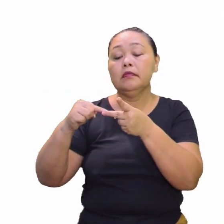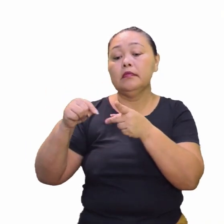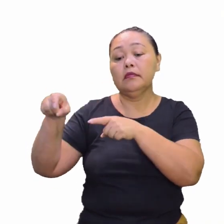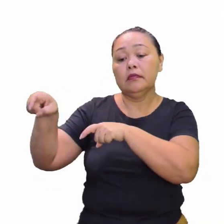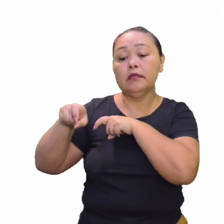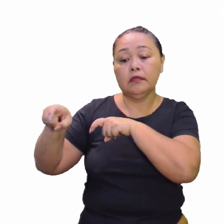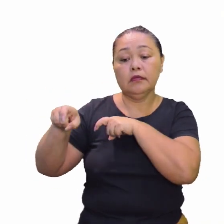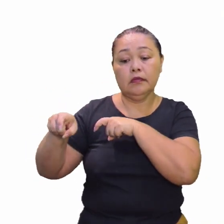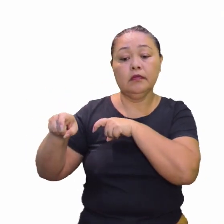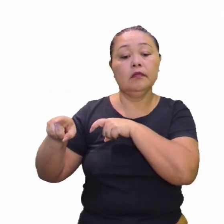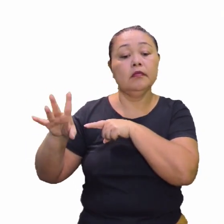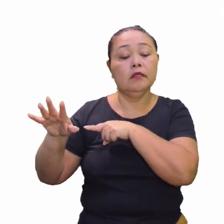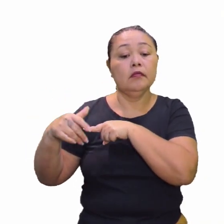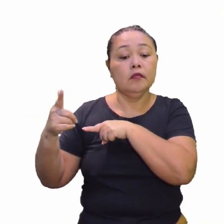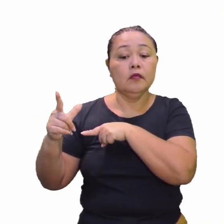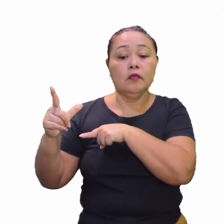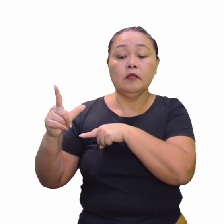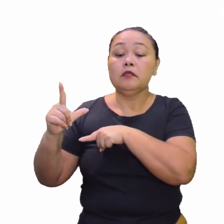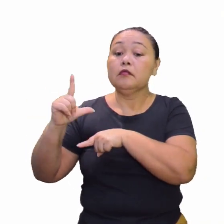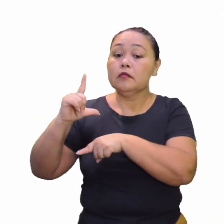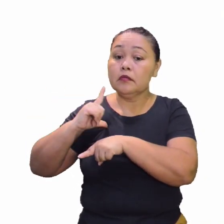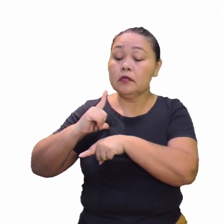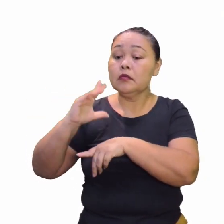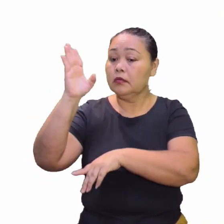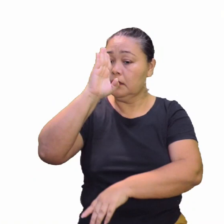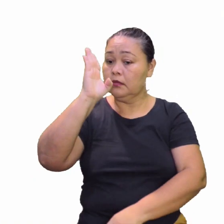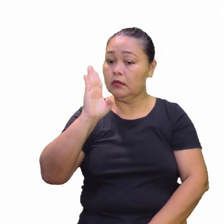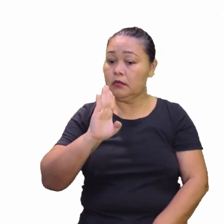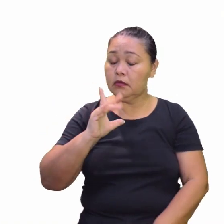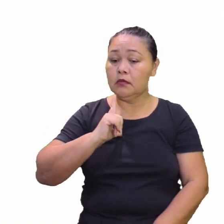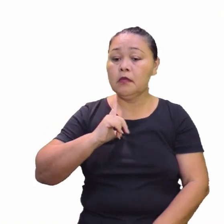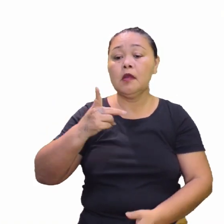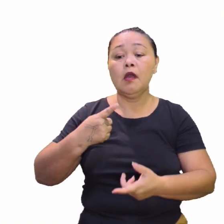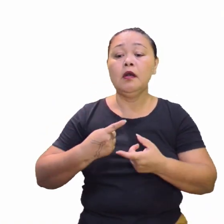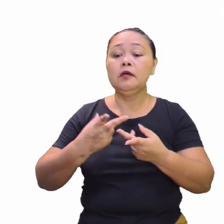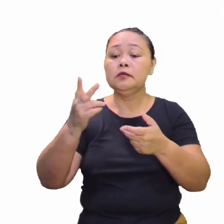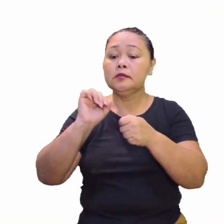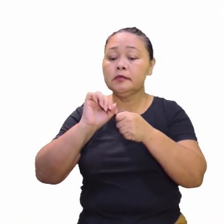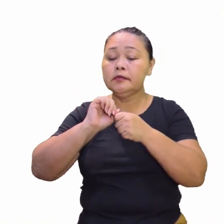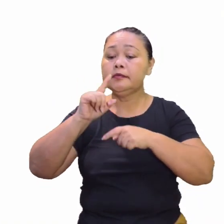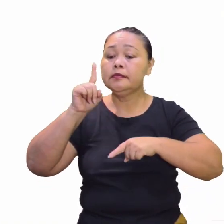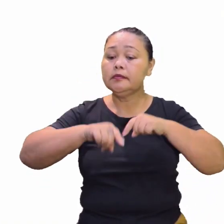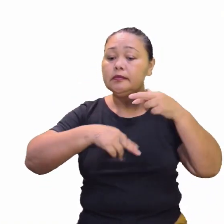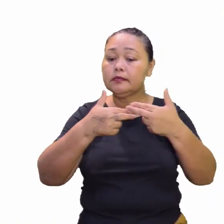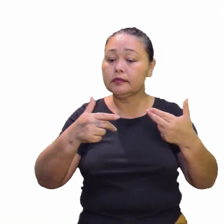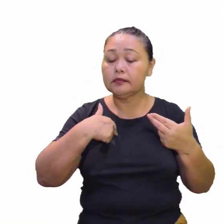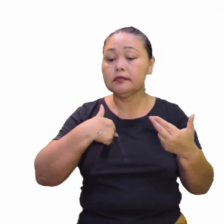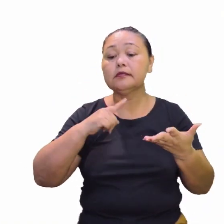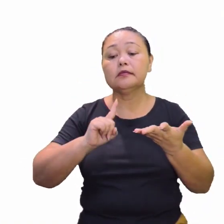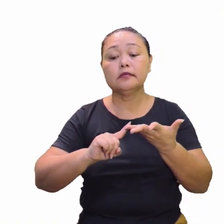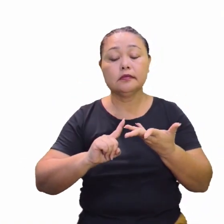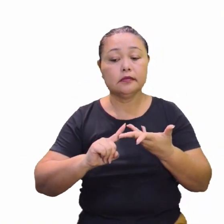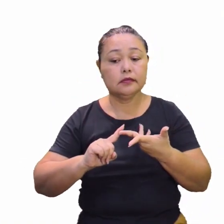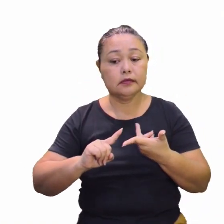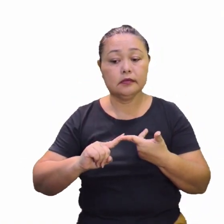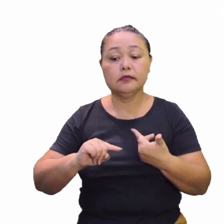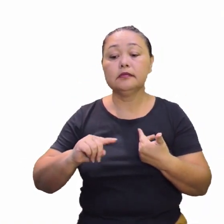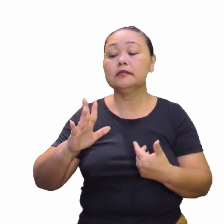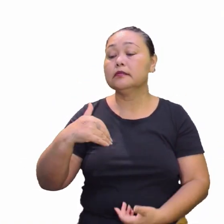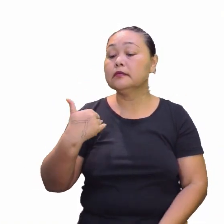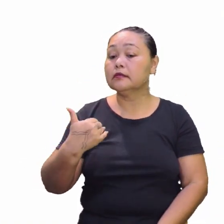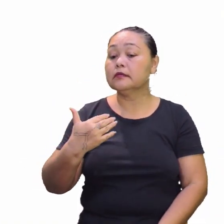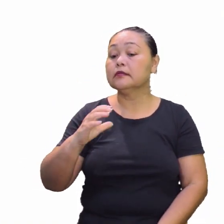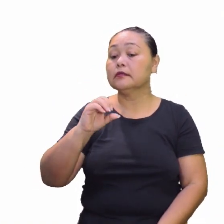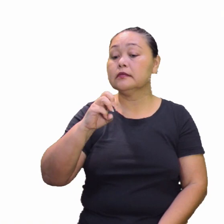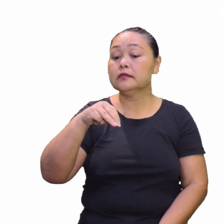gente tem aí a agricultura. A gente fala bem assim, mas o Brasil é um grande exportador de commodities. Mas a gente falou várias vezes aqui durante as aulas já, né?